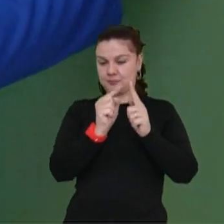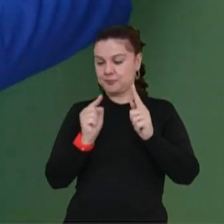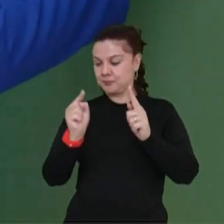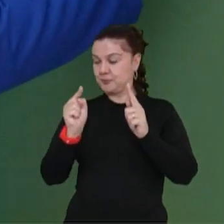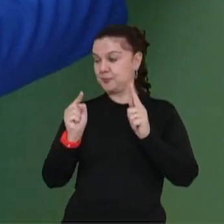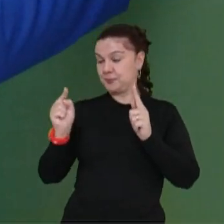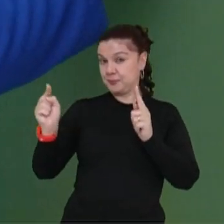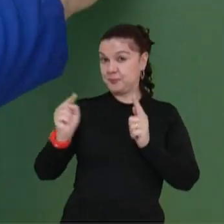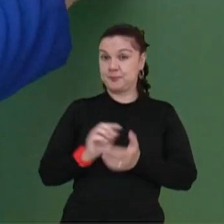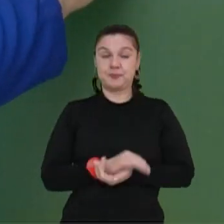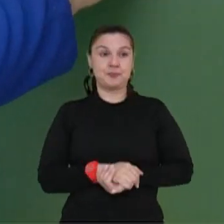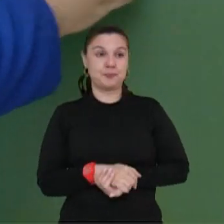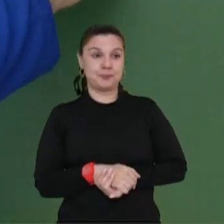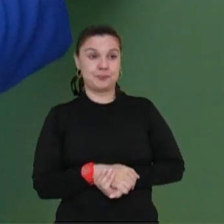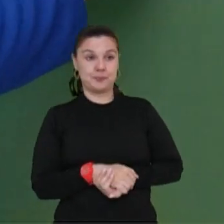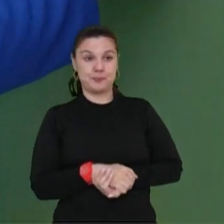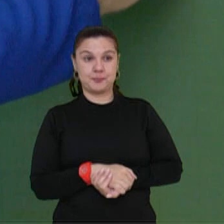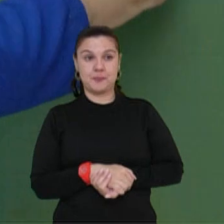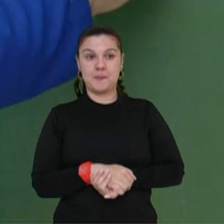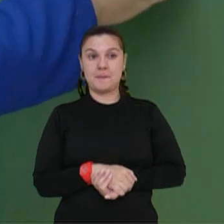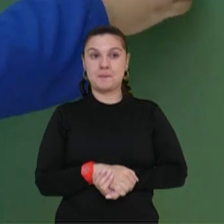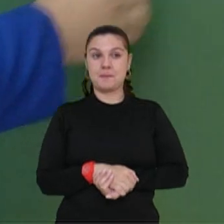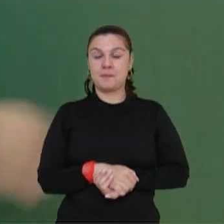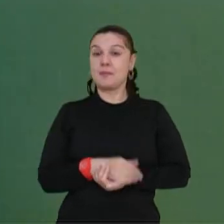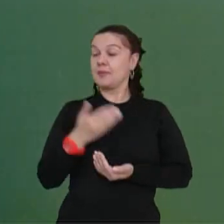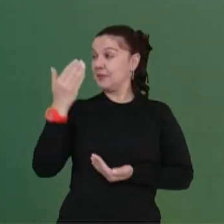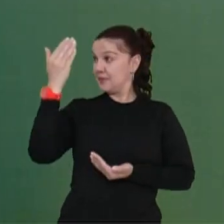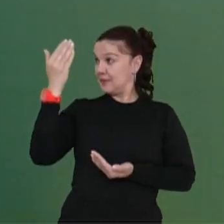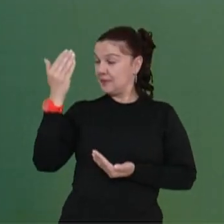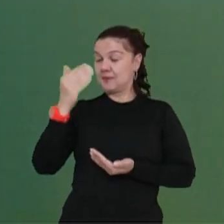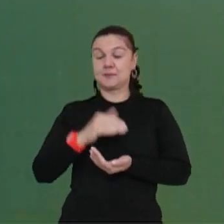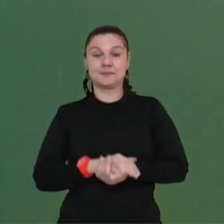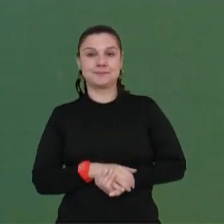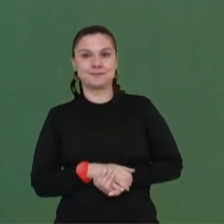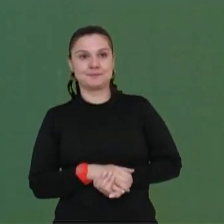direita. Então eu tenho 5%.